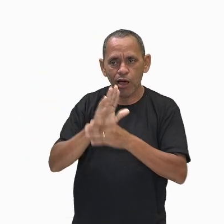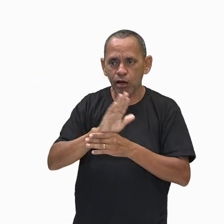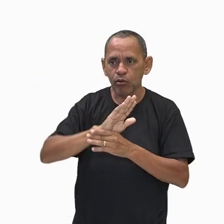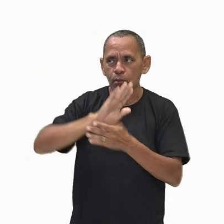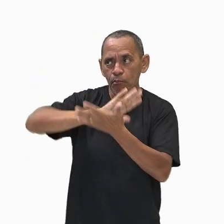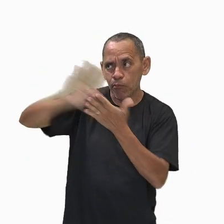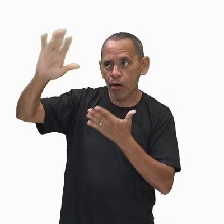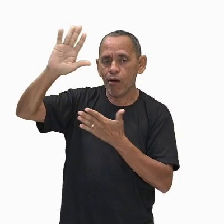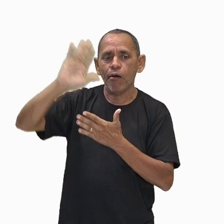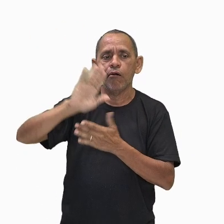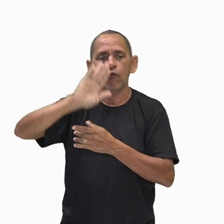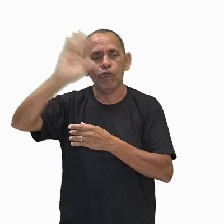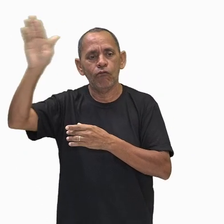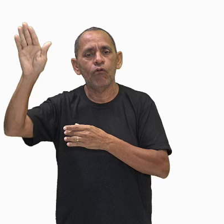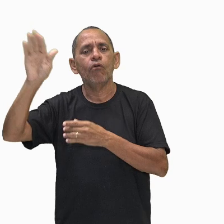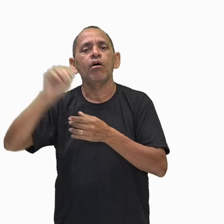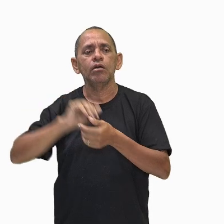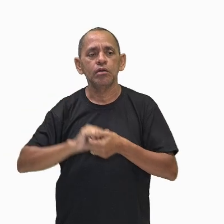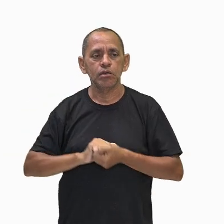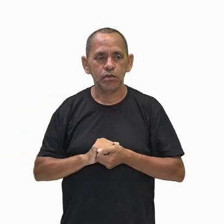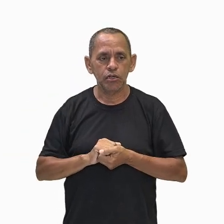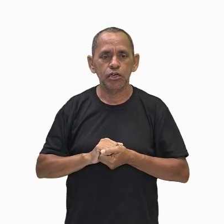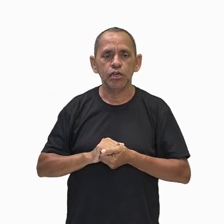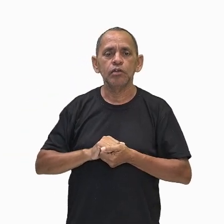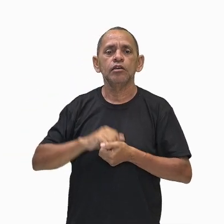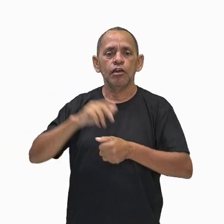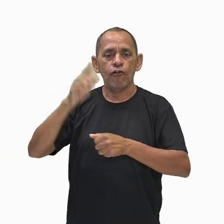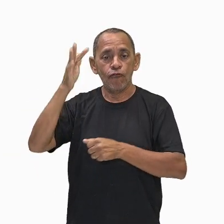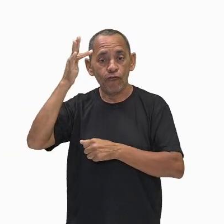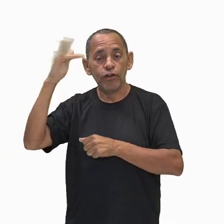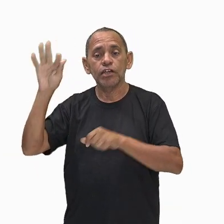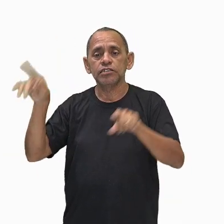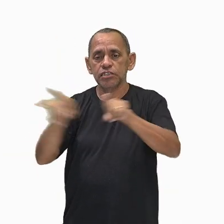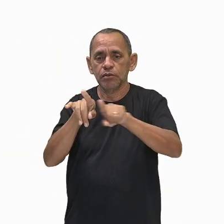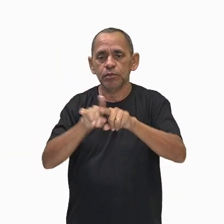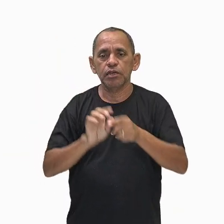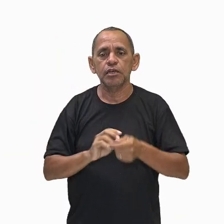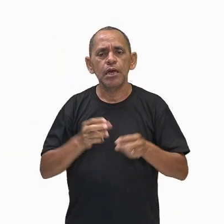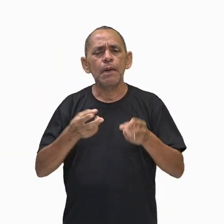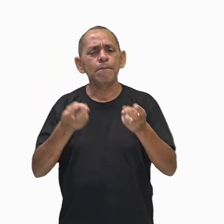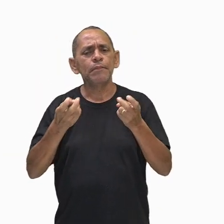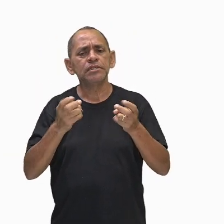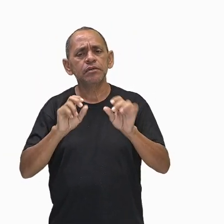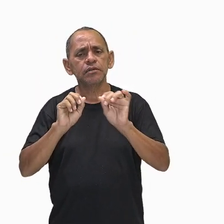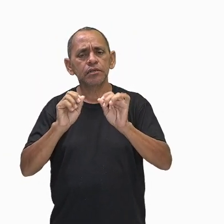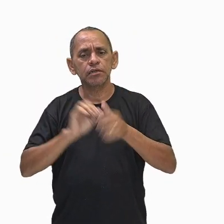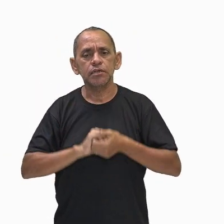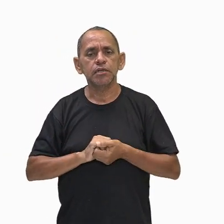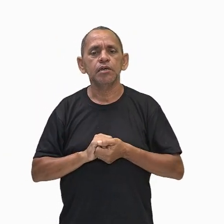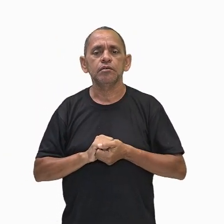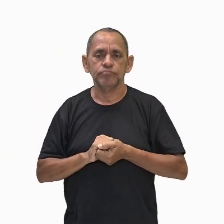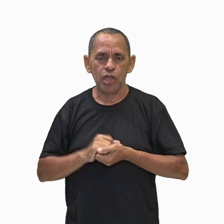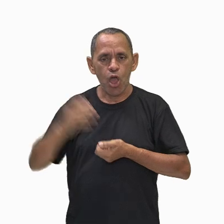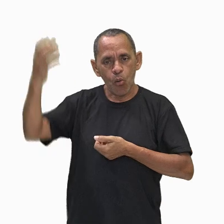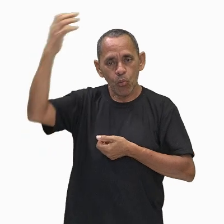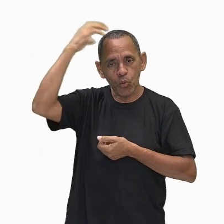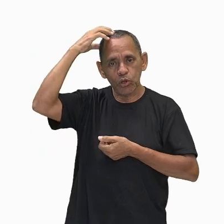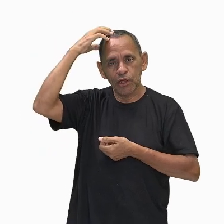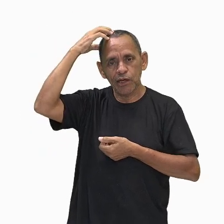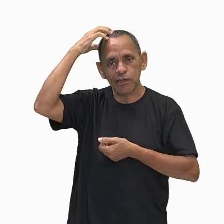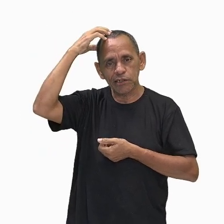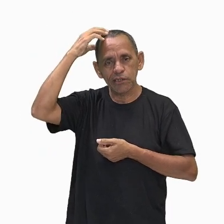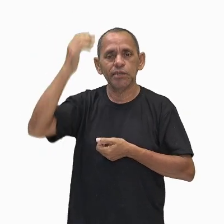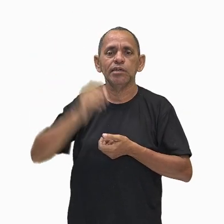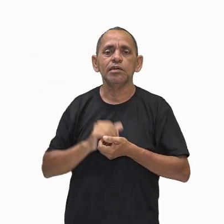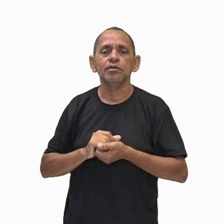Paris. Então, perceba, né, que o regime monárquico brasileiro, ele estava esgotado, tá?